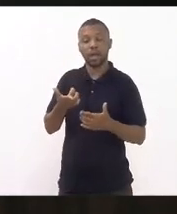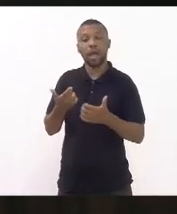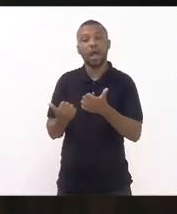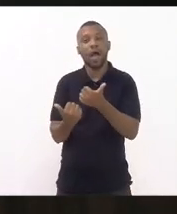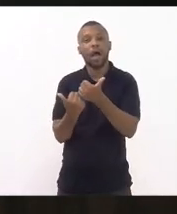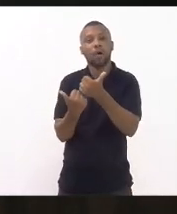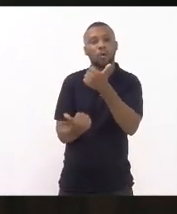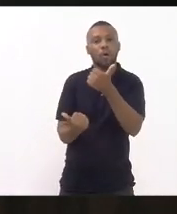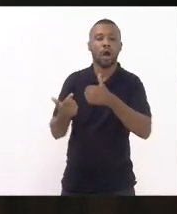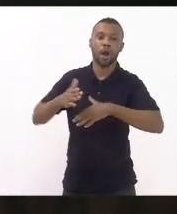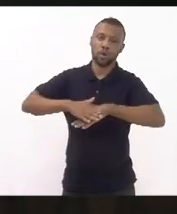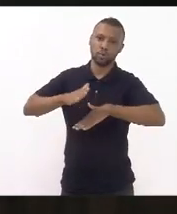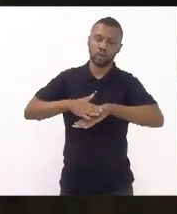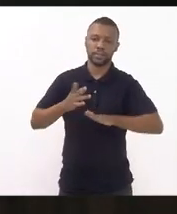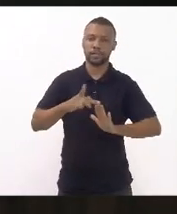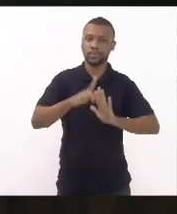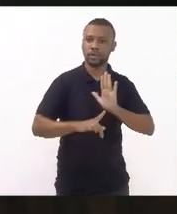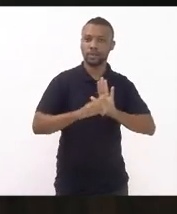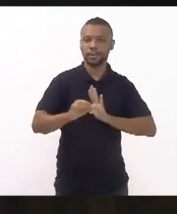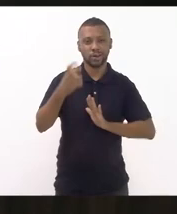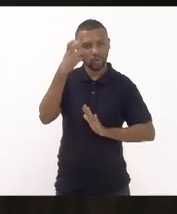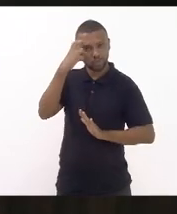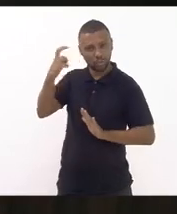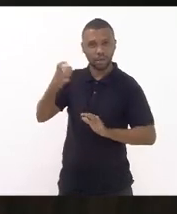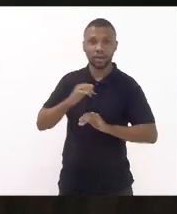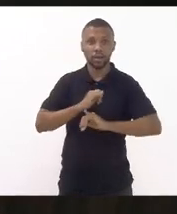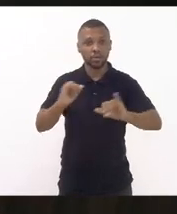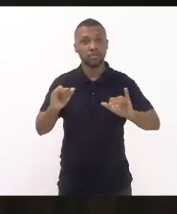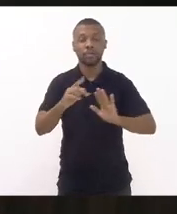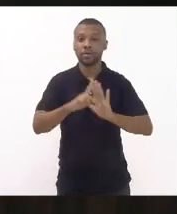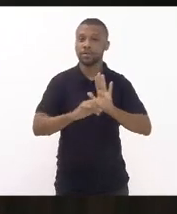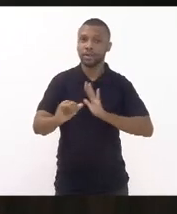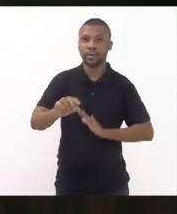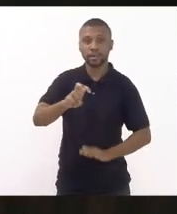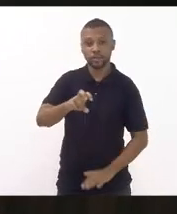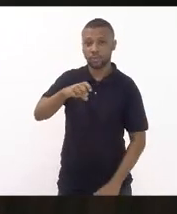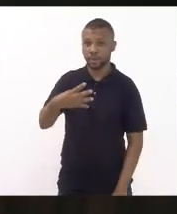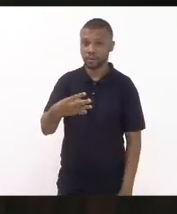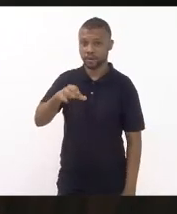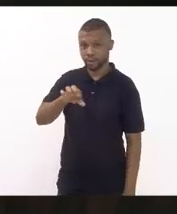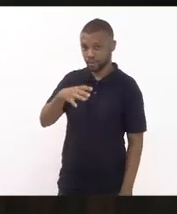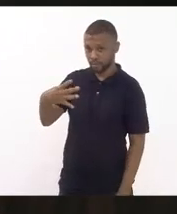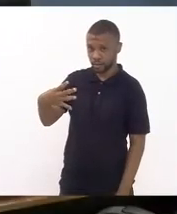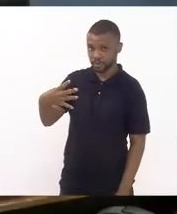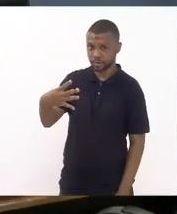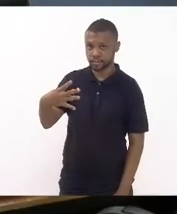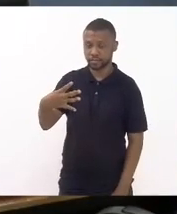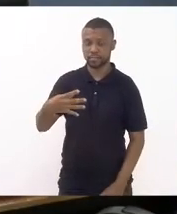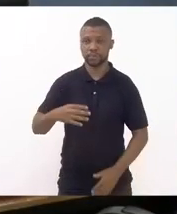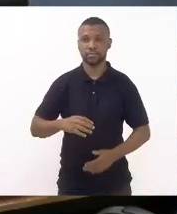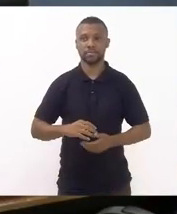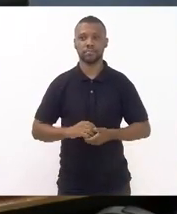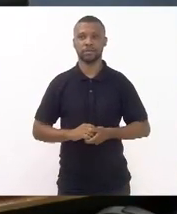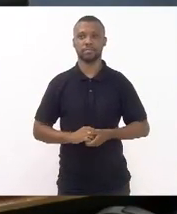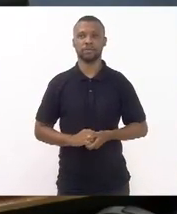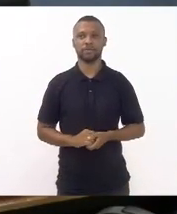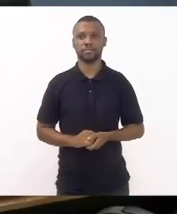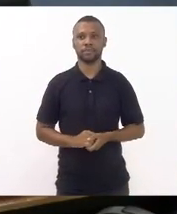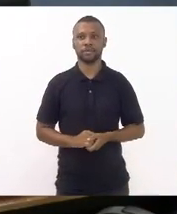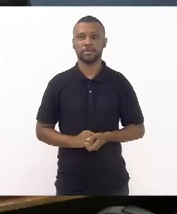cultural. Anuncio projeto de lei número 5494. Votou a emenda?